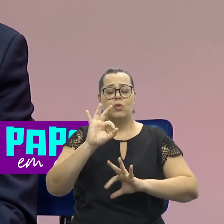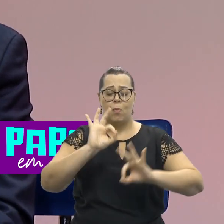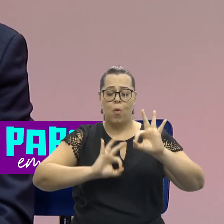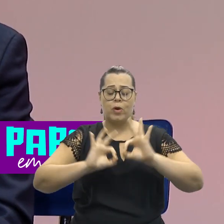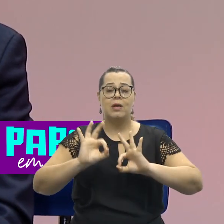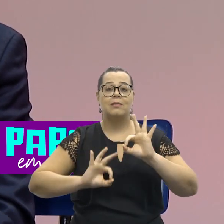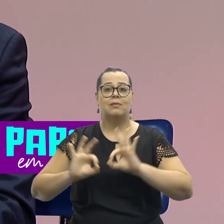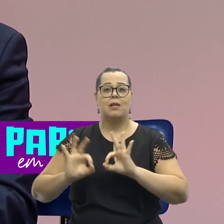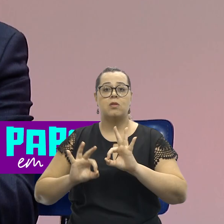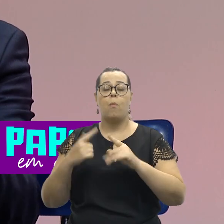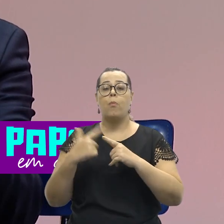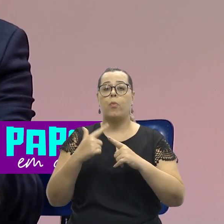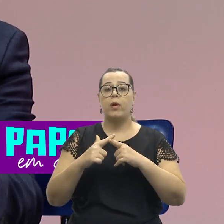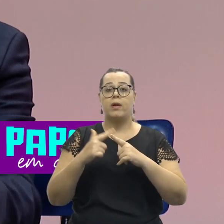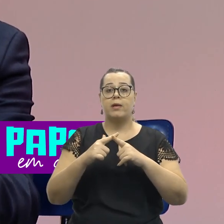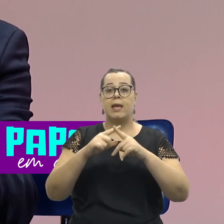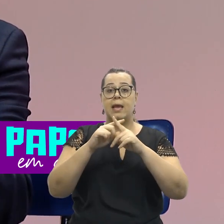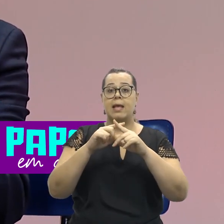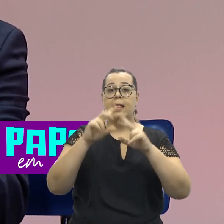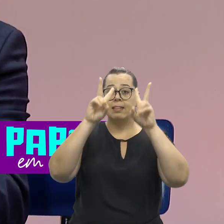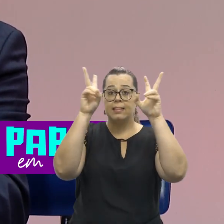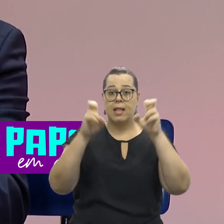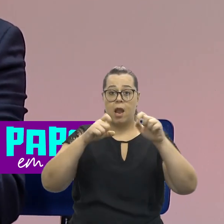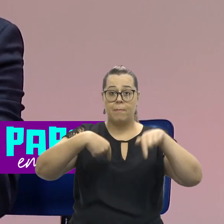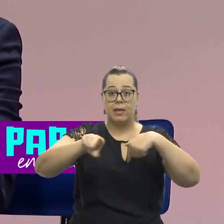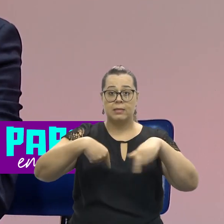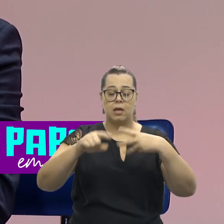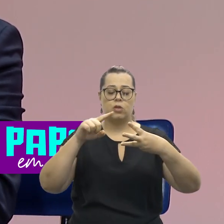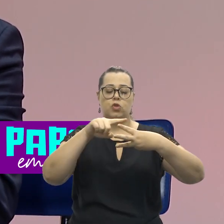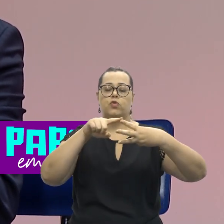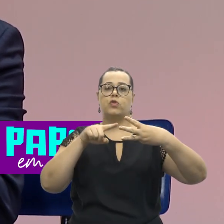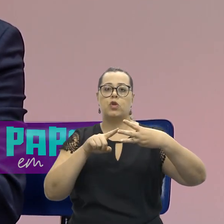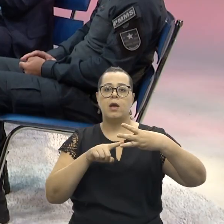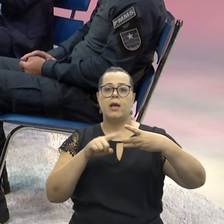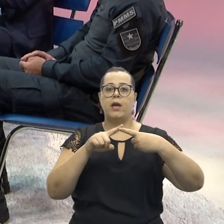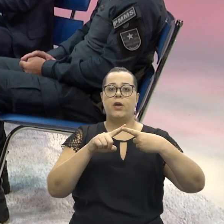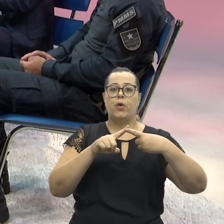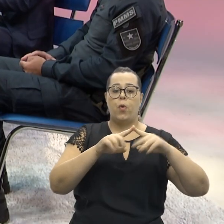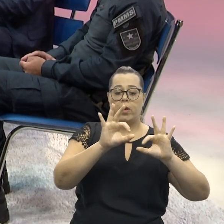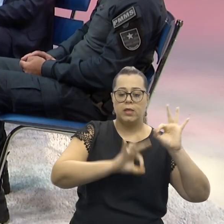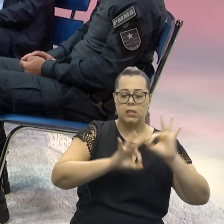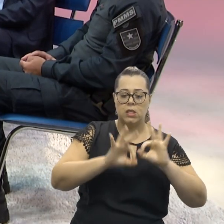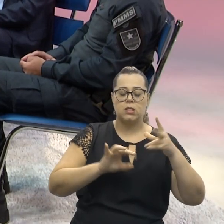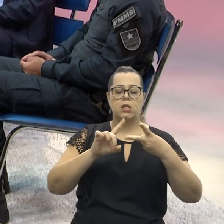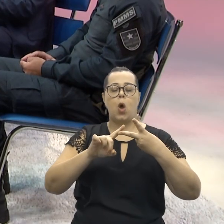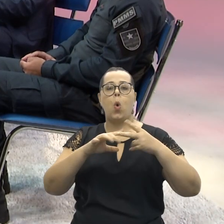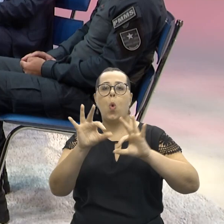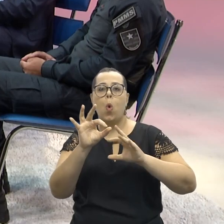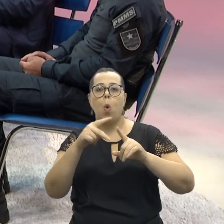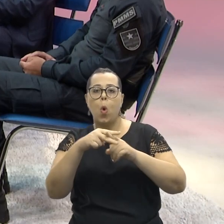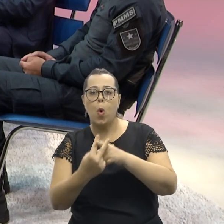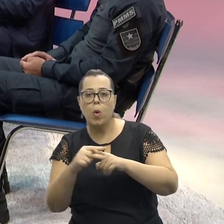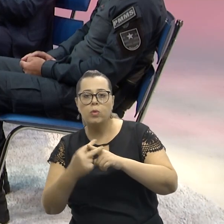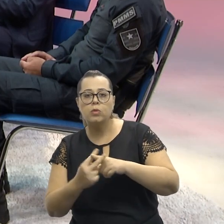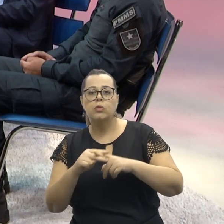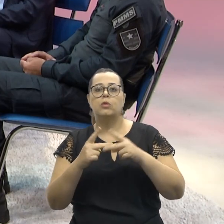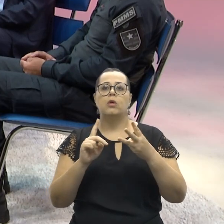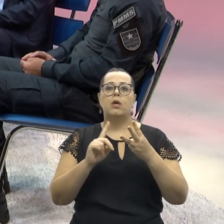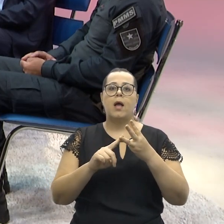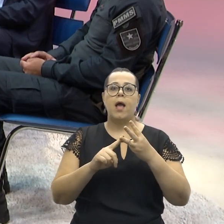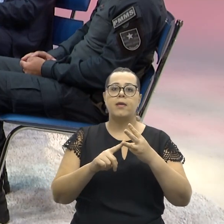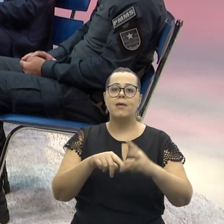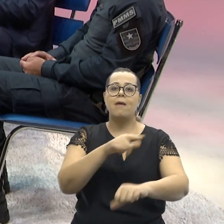trânsito, basicamente, se divide em educação, engenharia e fiscalização. Mas entendo, na minha avaliação, que o mais importante